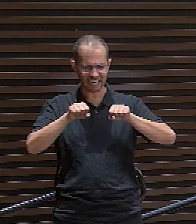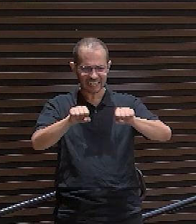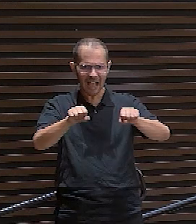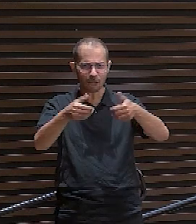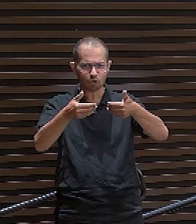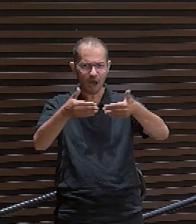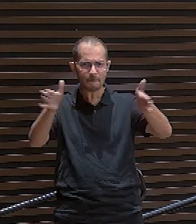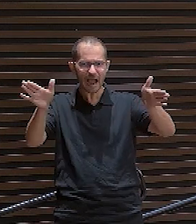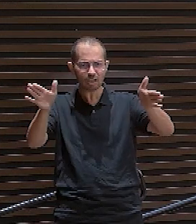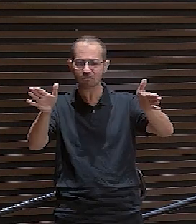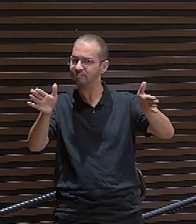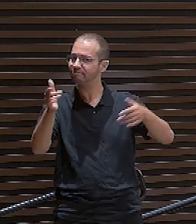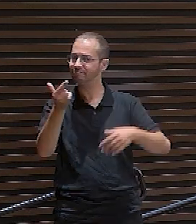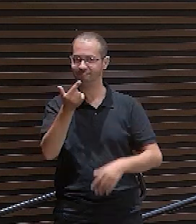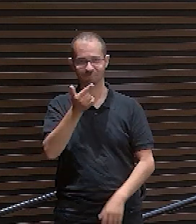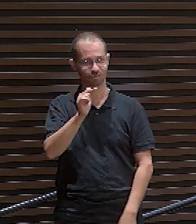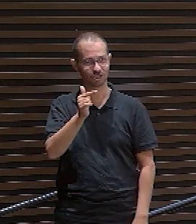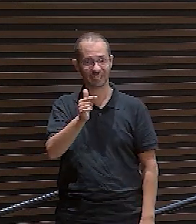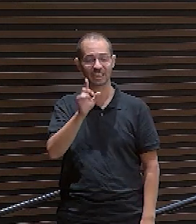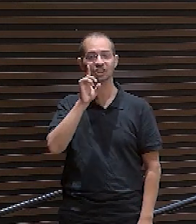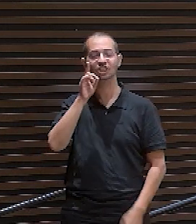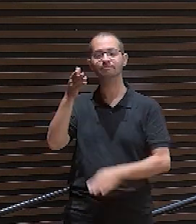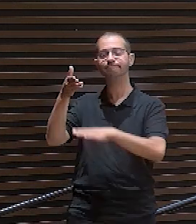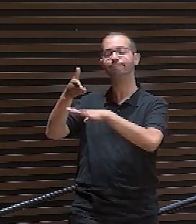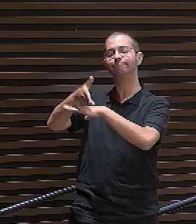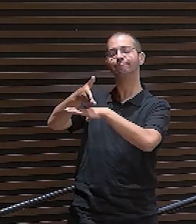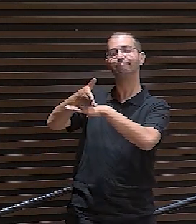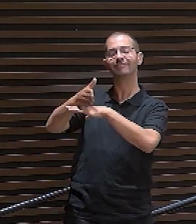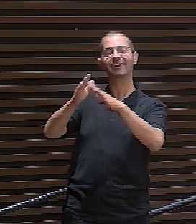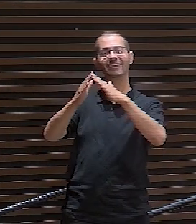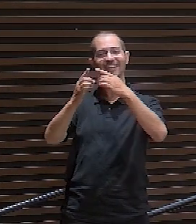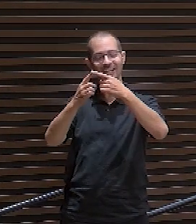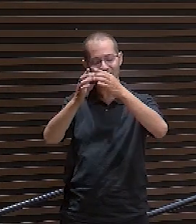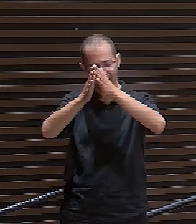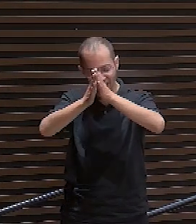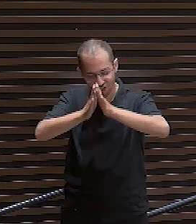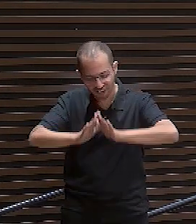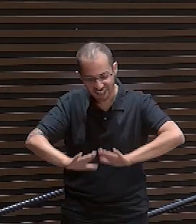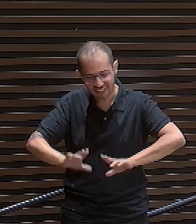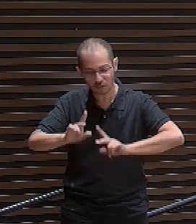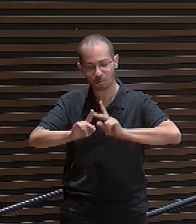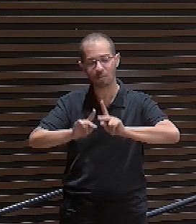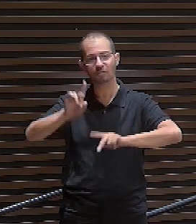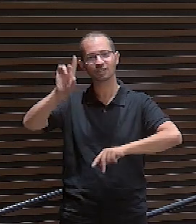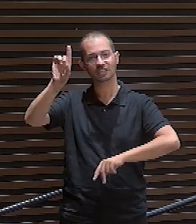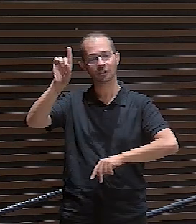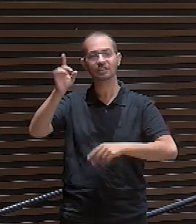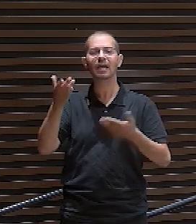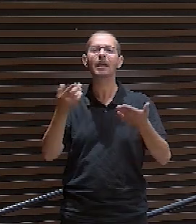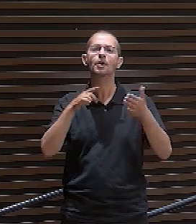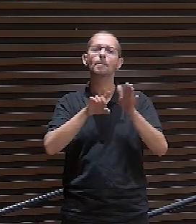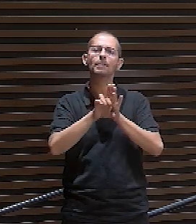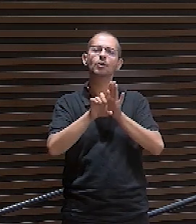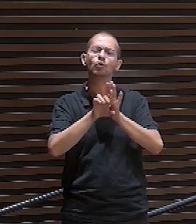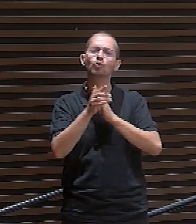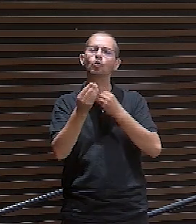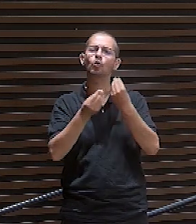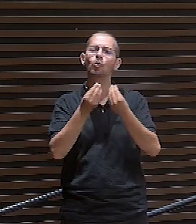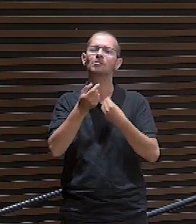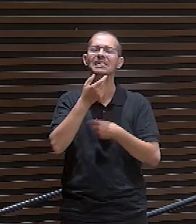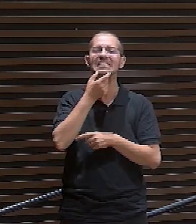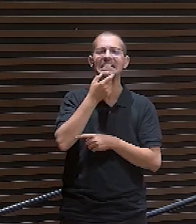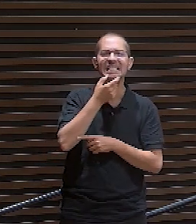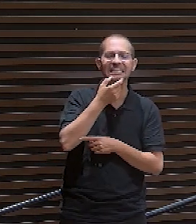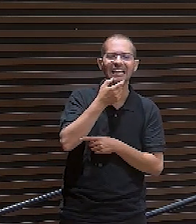Era dia de adoração do povo de Deus. Aí a gente pergunta, como é que está a Inglaterra? Ele está me perguntando, como é que está? Onde é que eu vou